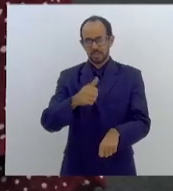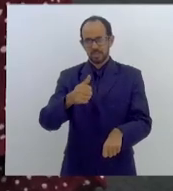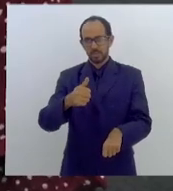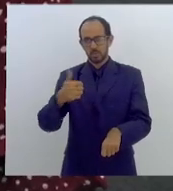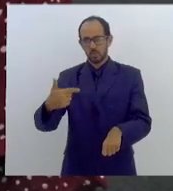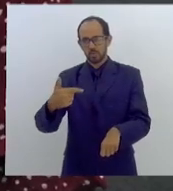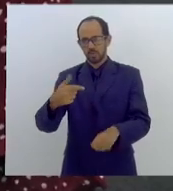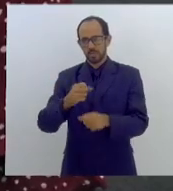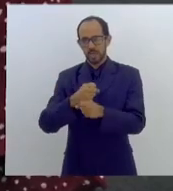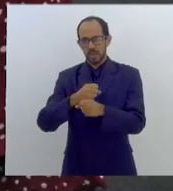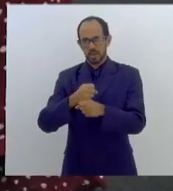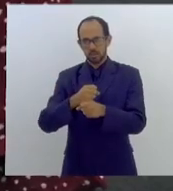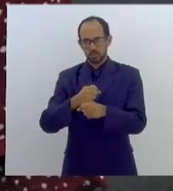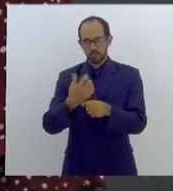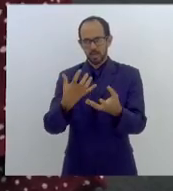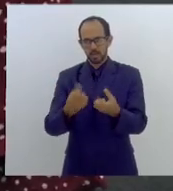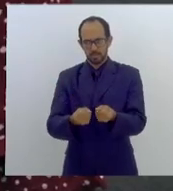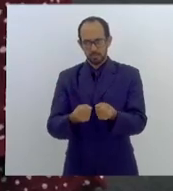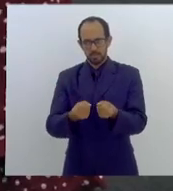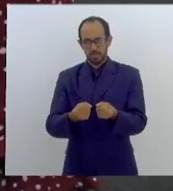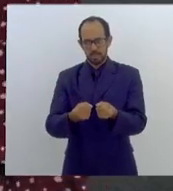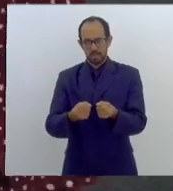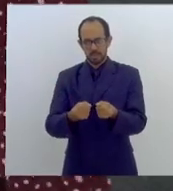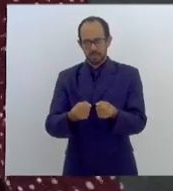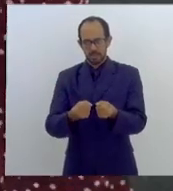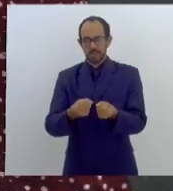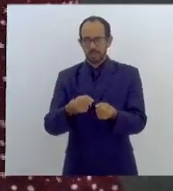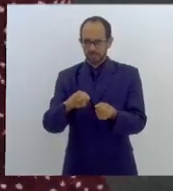para receber alguma coisa,